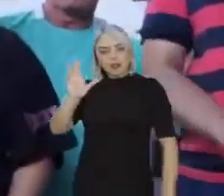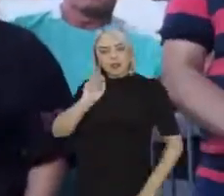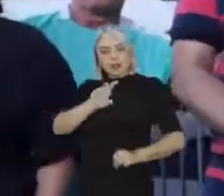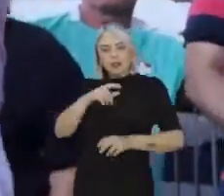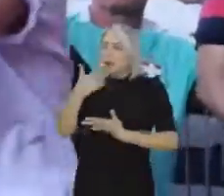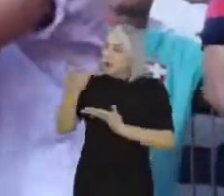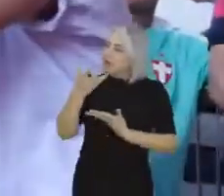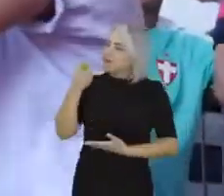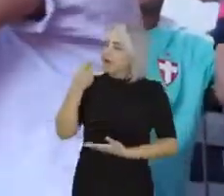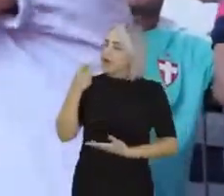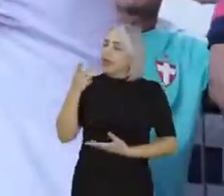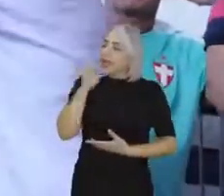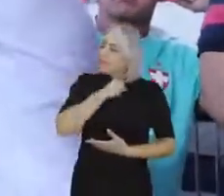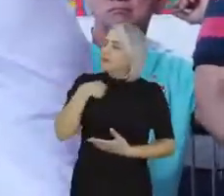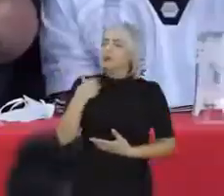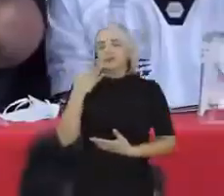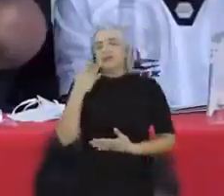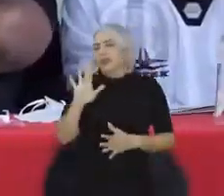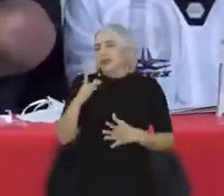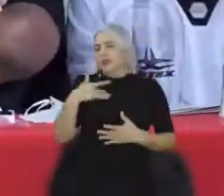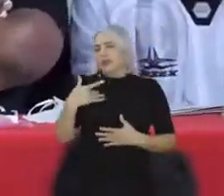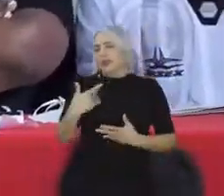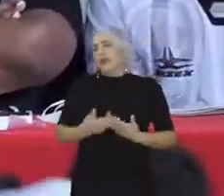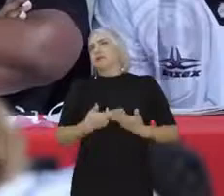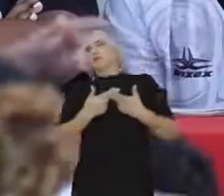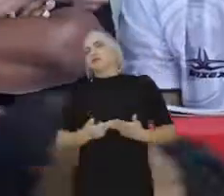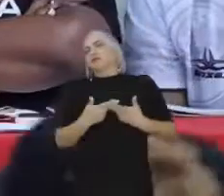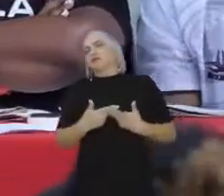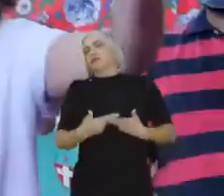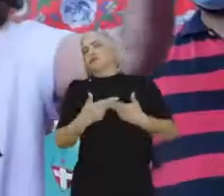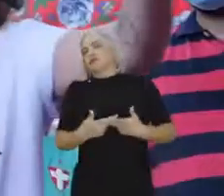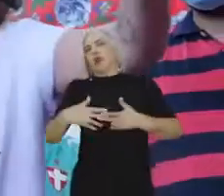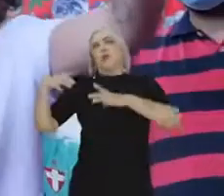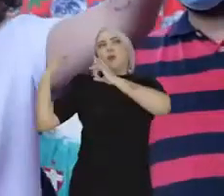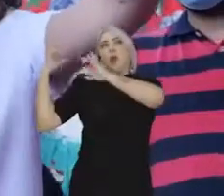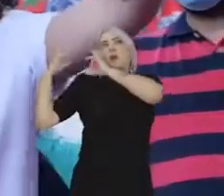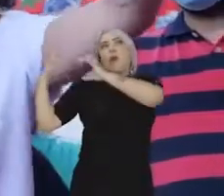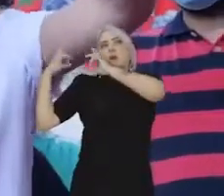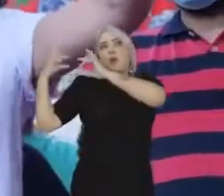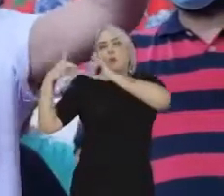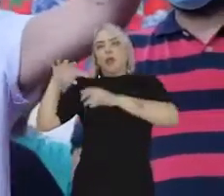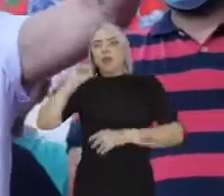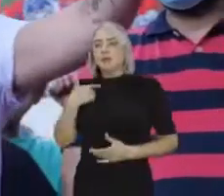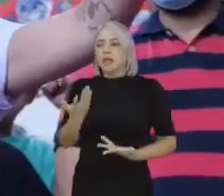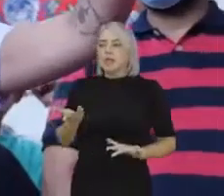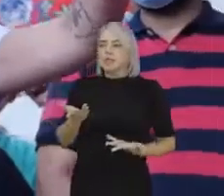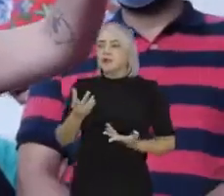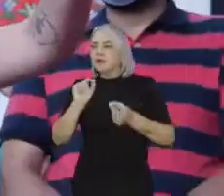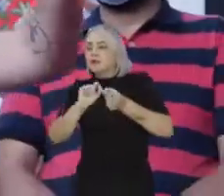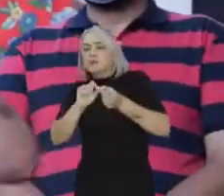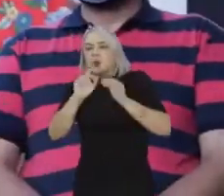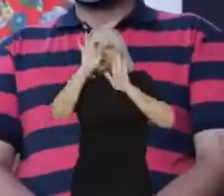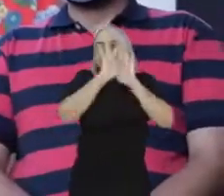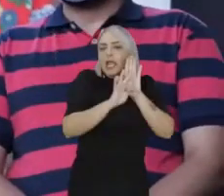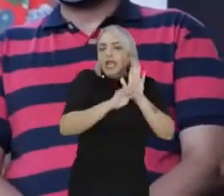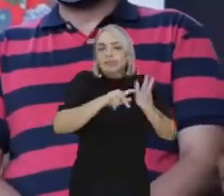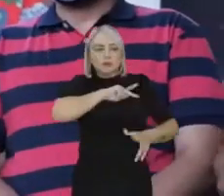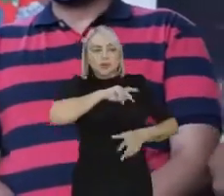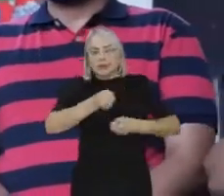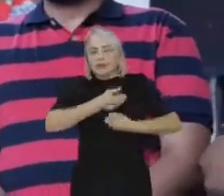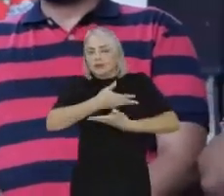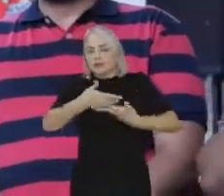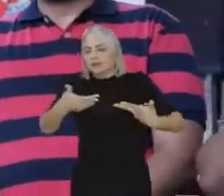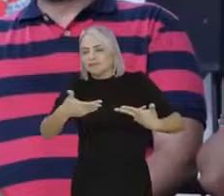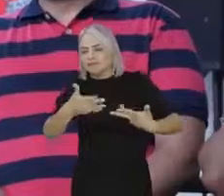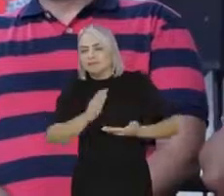rapidinho, eu sei que ninguém mais tem paciência, porque todo mundo já escutou isso, mas eu fiz um negocinho, um texto, um poema, qualquer coisa. É